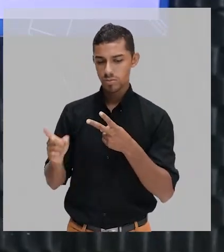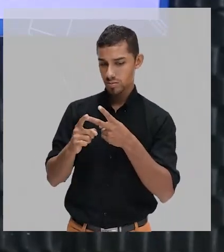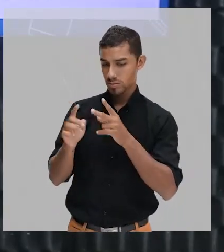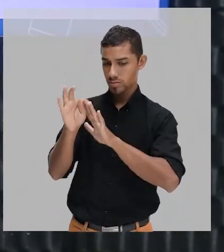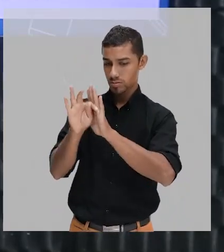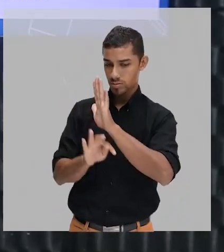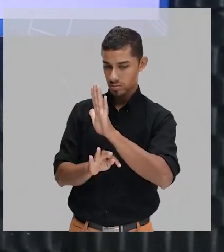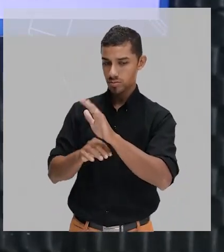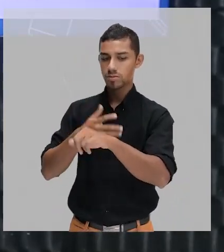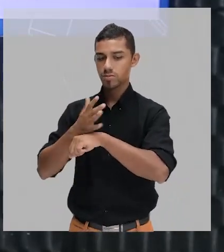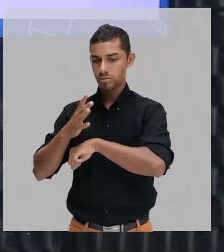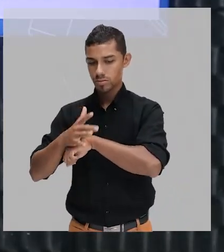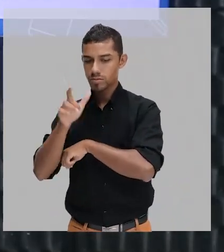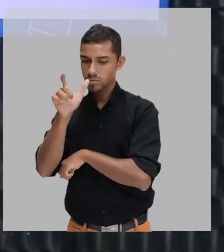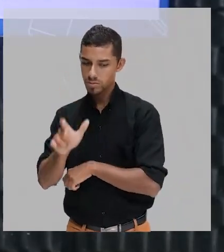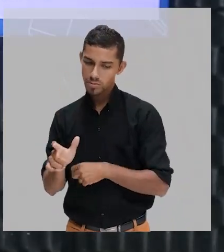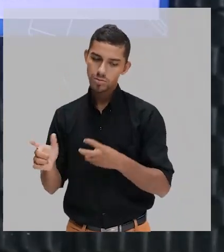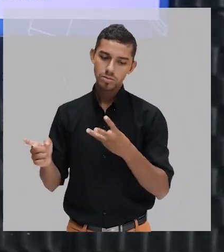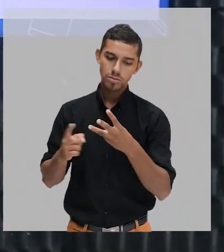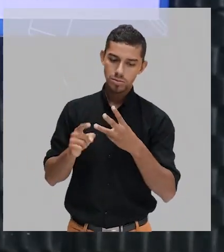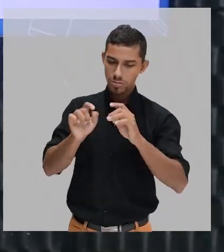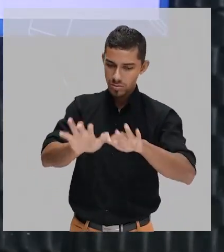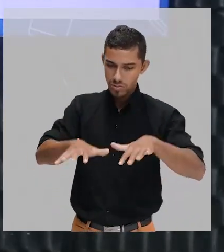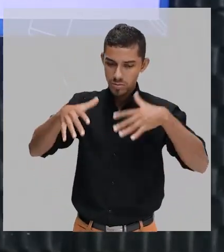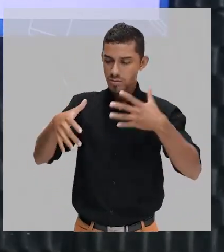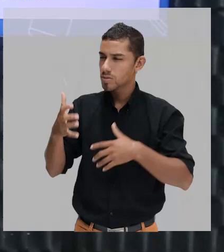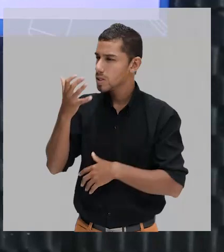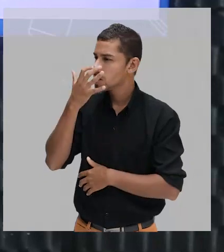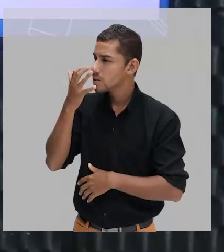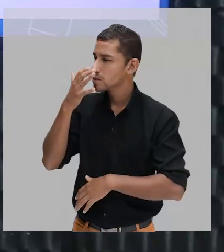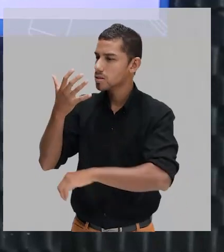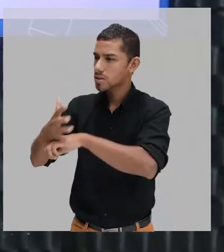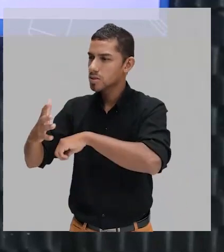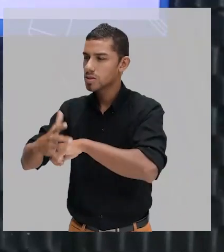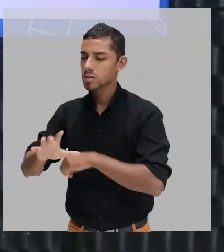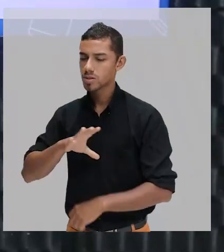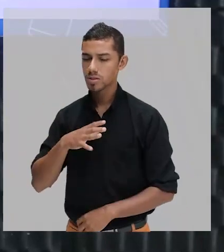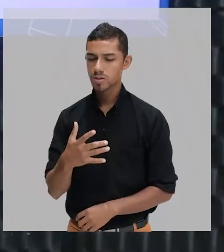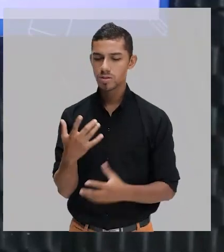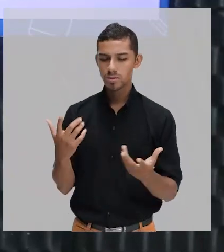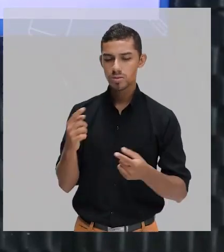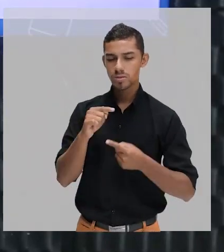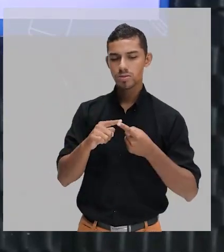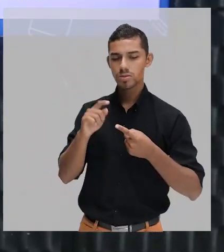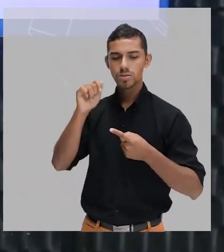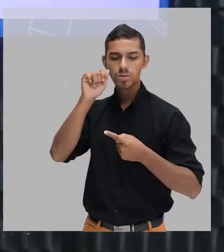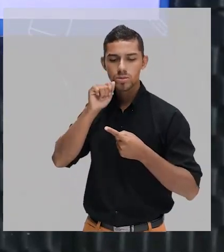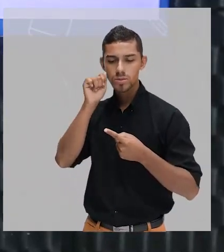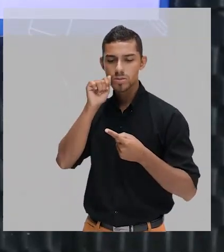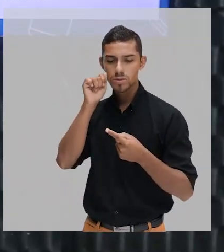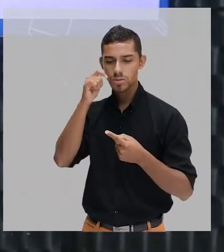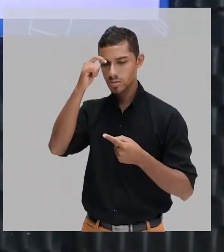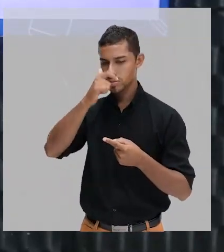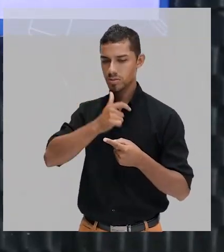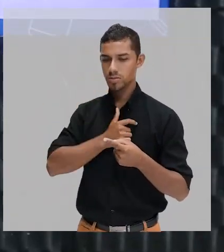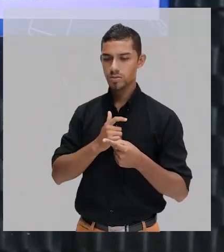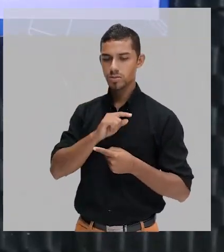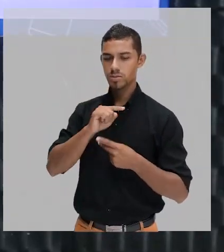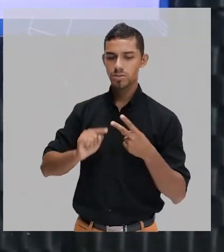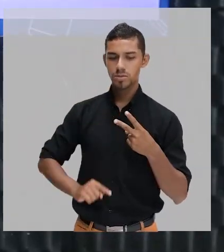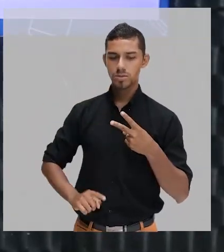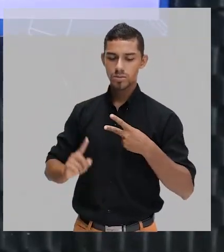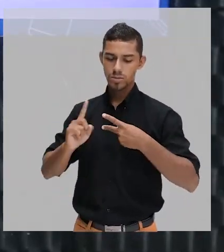história que você conta. O público é aquele que assiste à ação. O ator, ele tem duas ferramentas, como eu disse para vocês, para